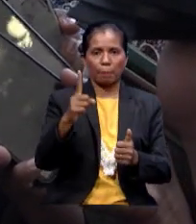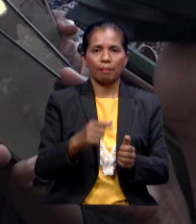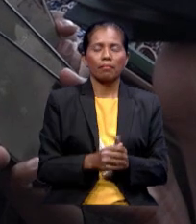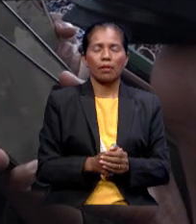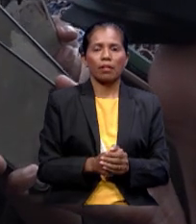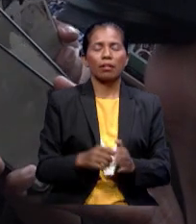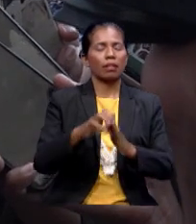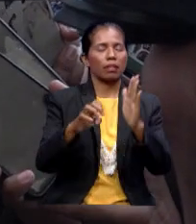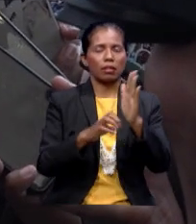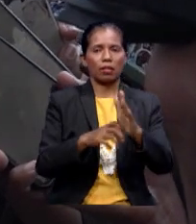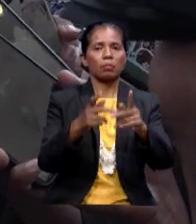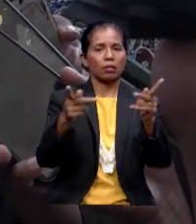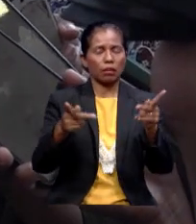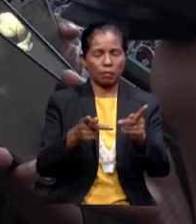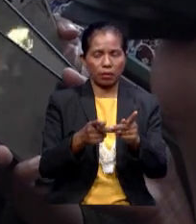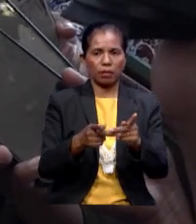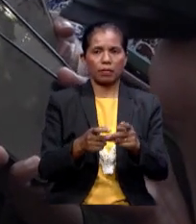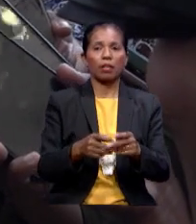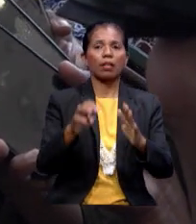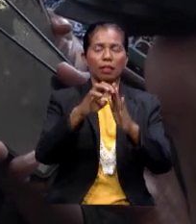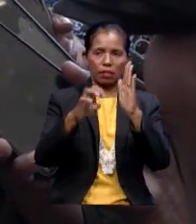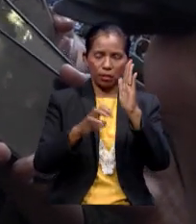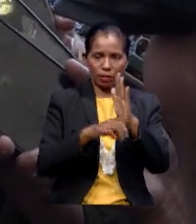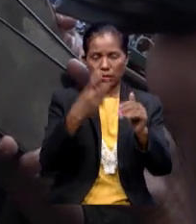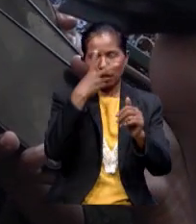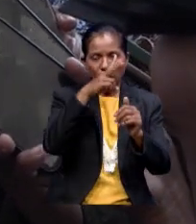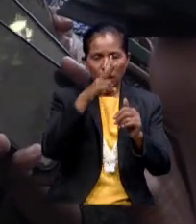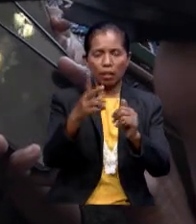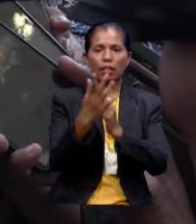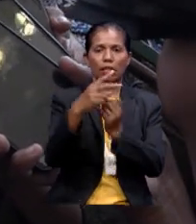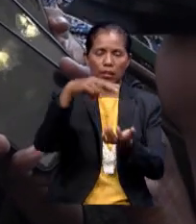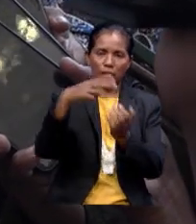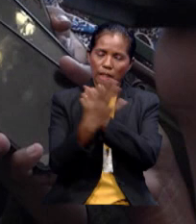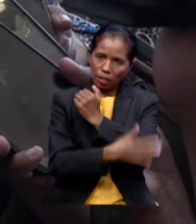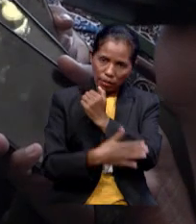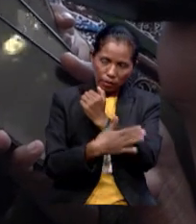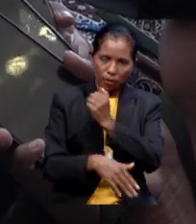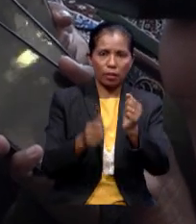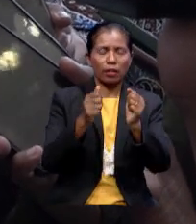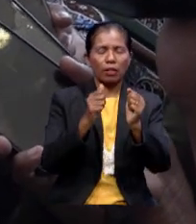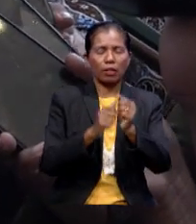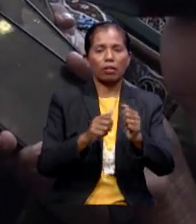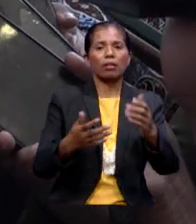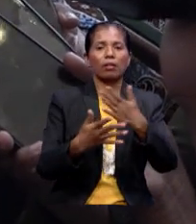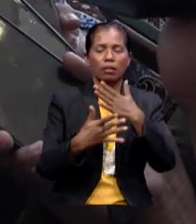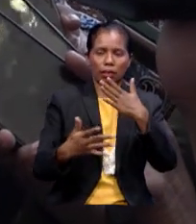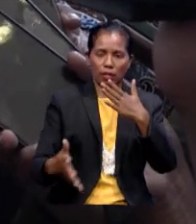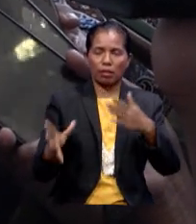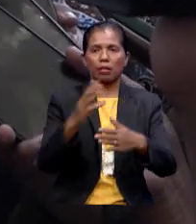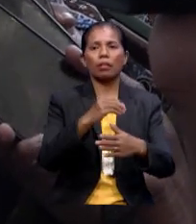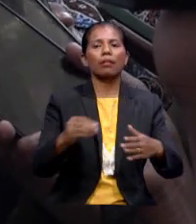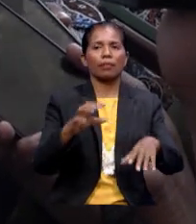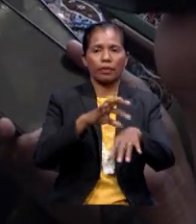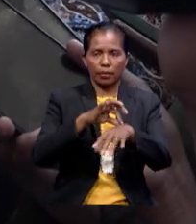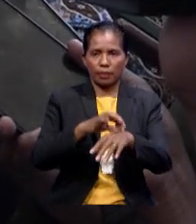postuída, Laos município, Estado. A Rio Nação, a Rio Nação, Estado de Rorano, isso. Também tem uma nação em presidente, uma